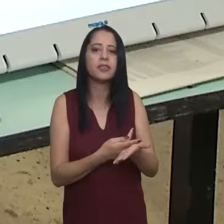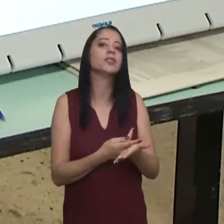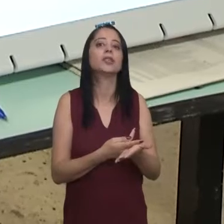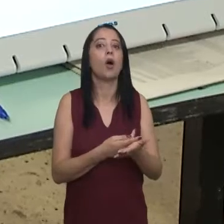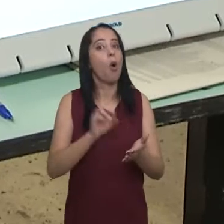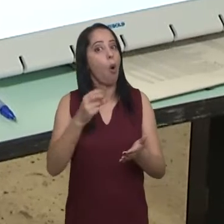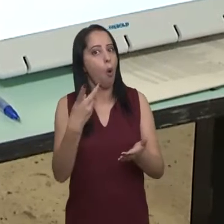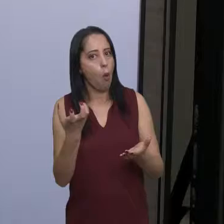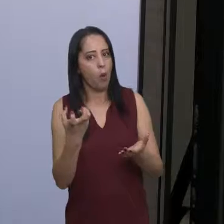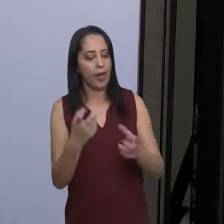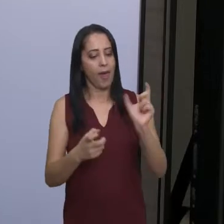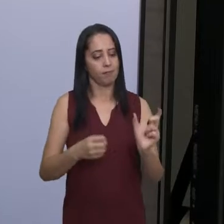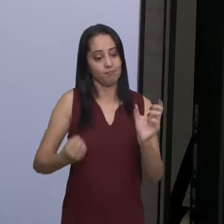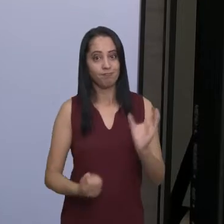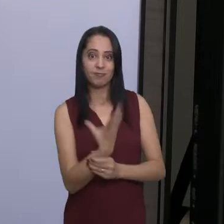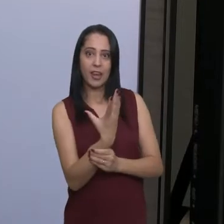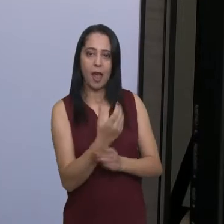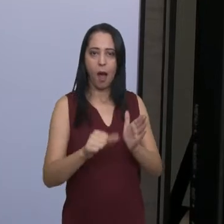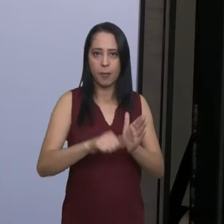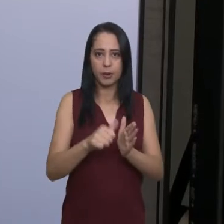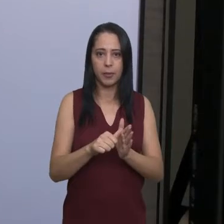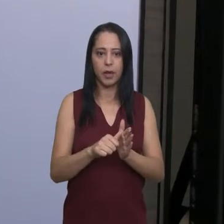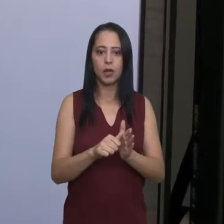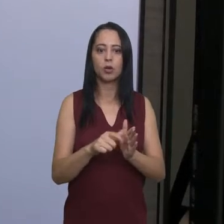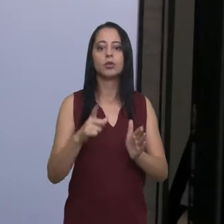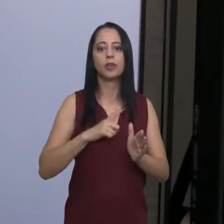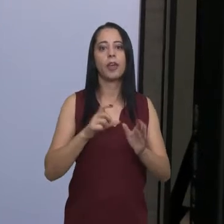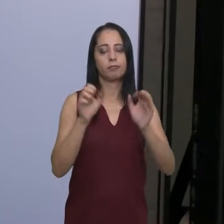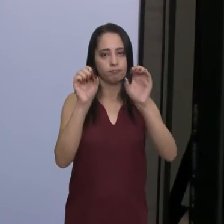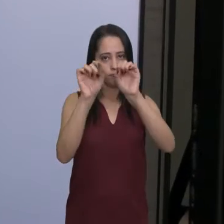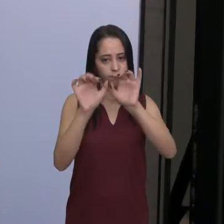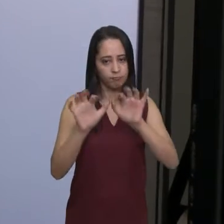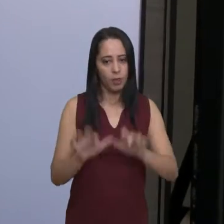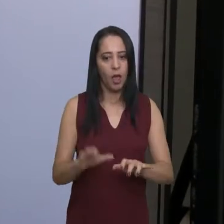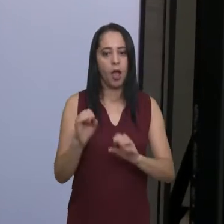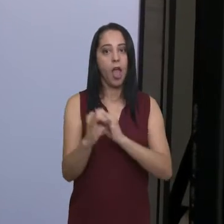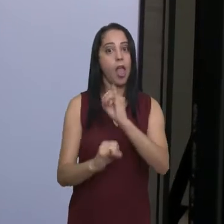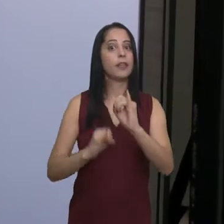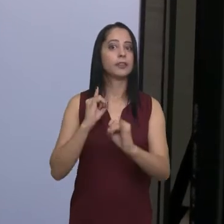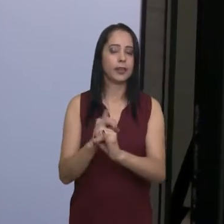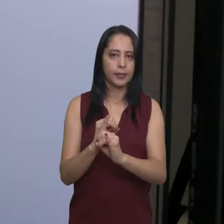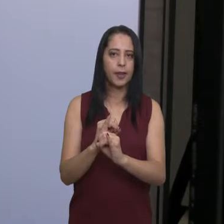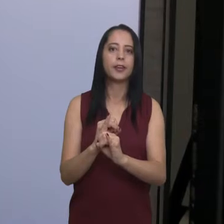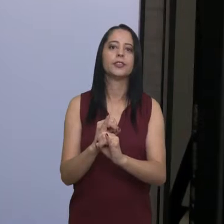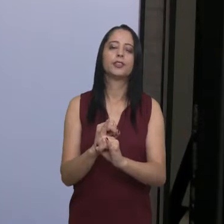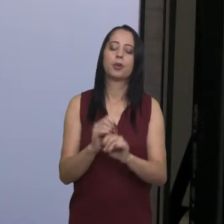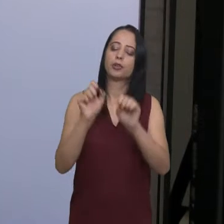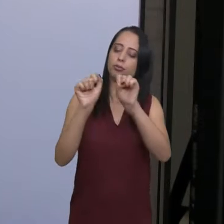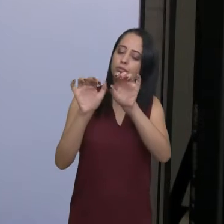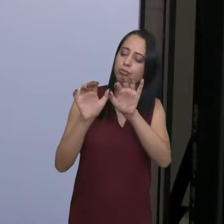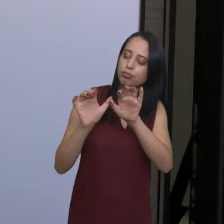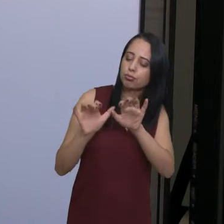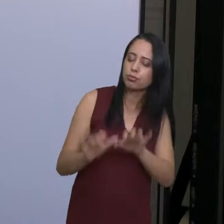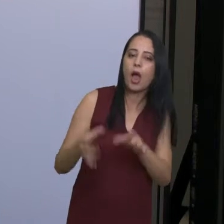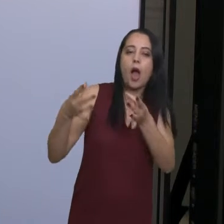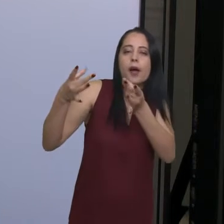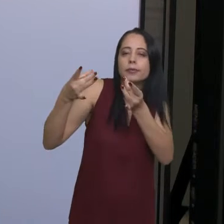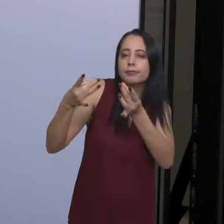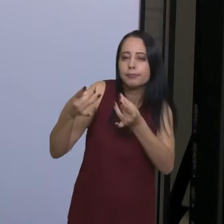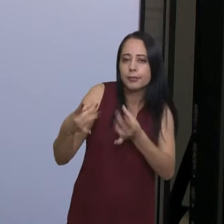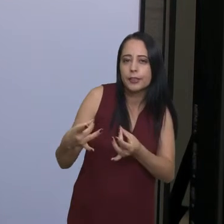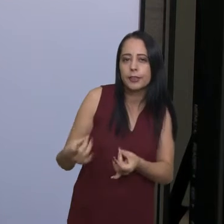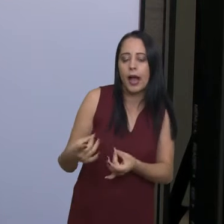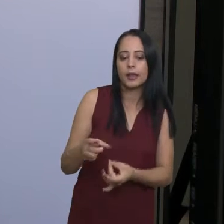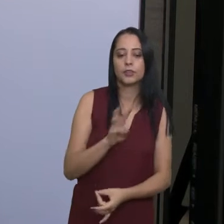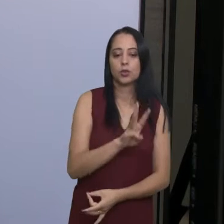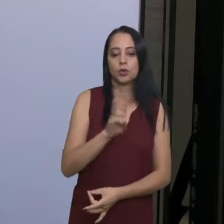tirar o primeiro título, os processos estão sendo realizados apenas pela internet, com o preenchimento de um formulário no site do